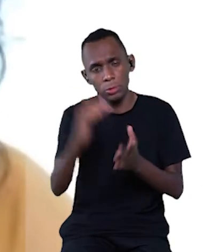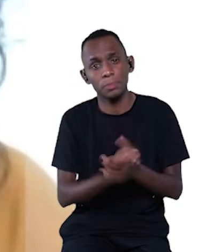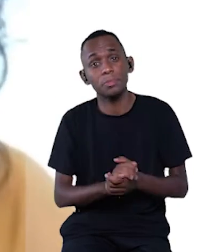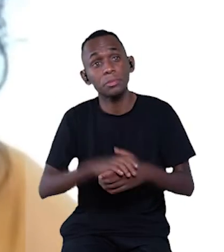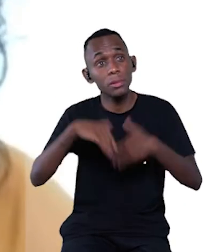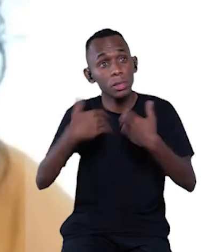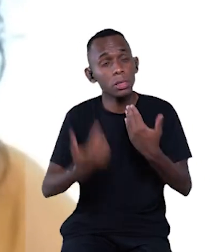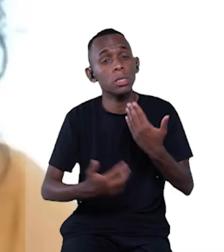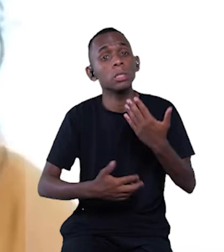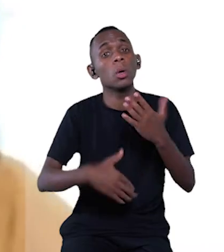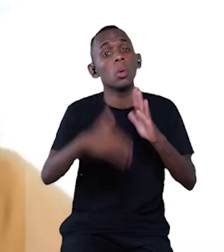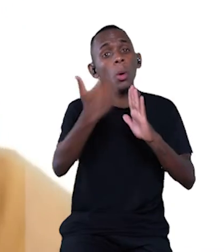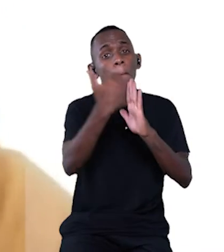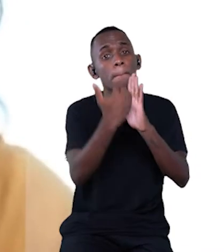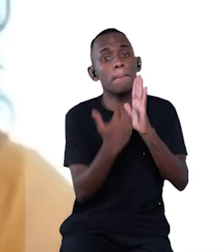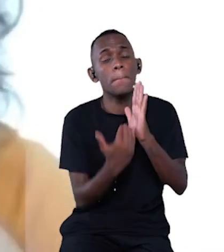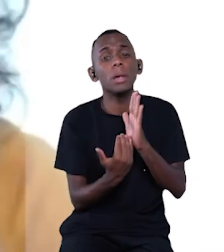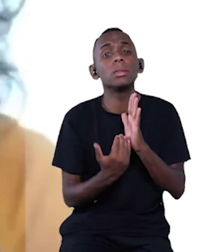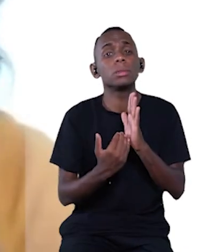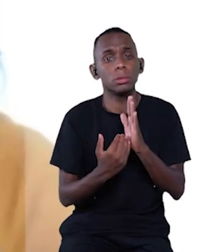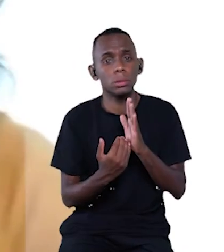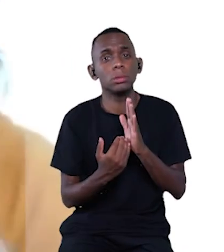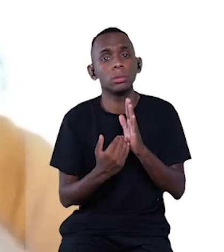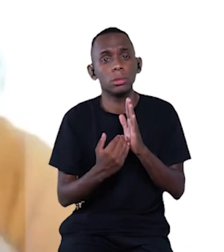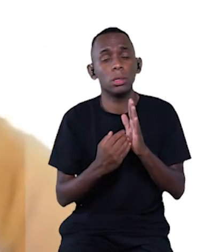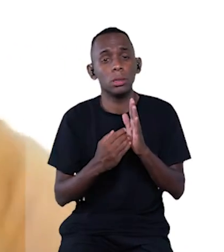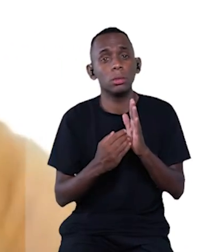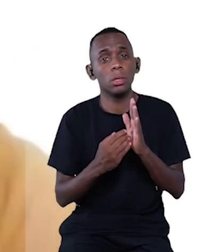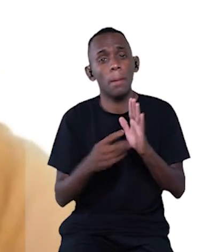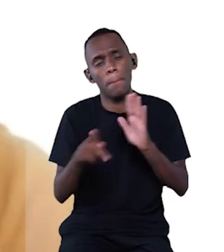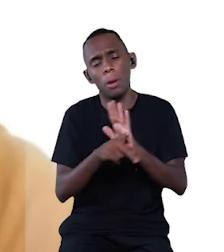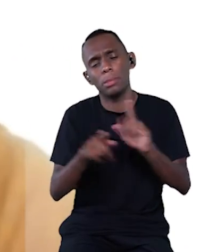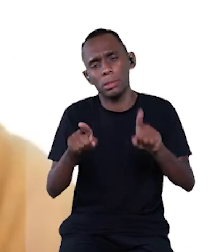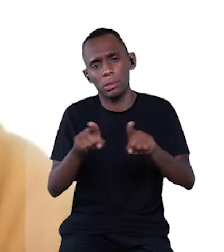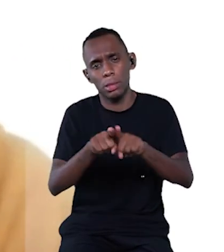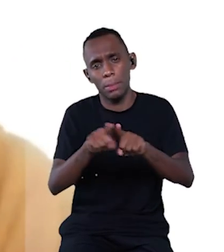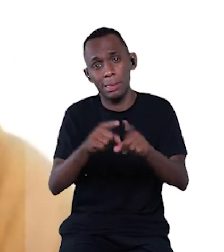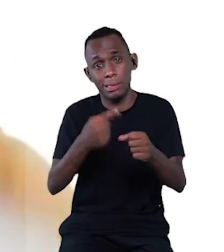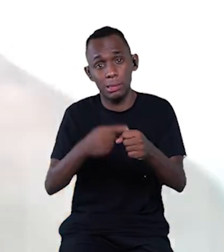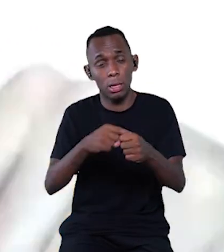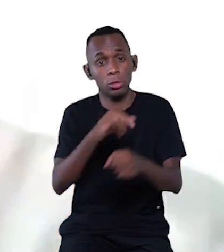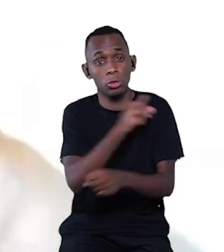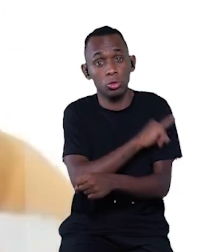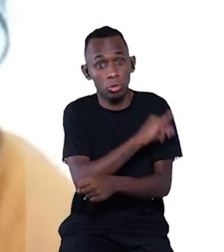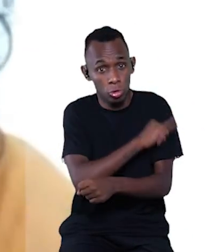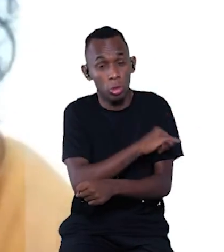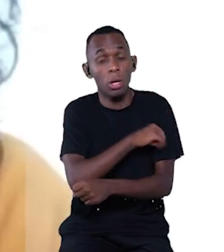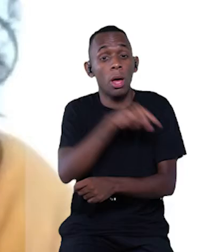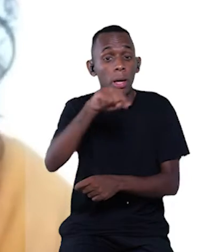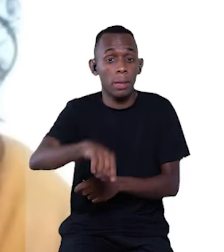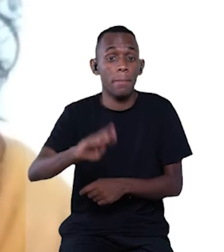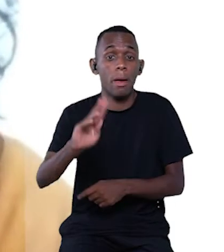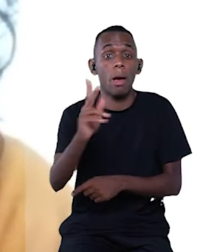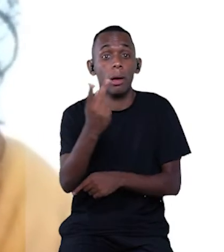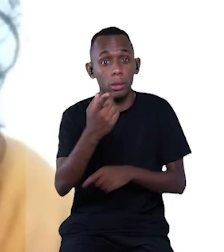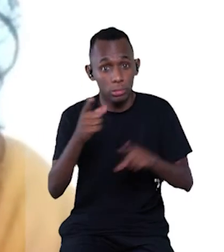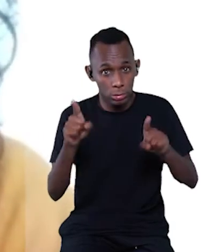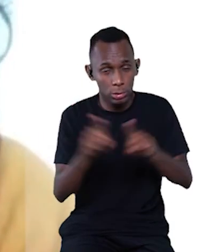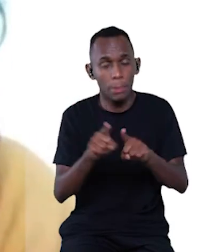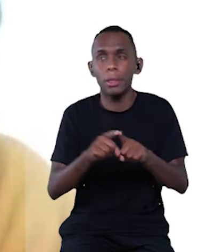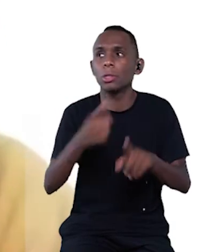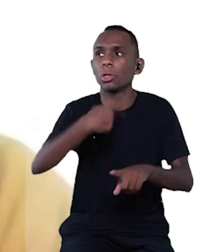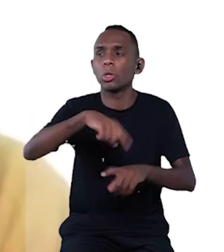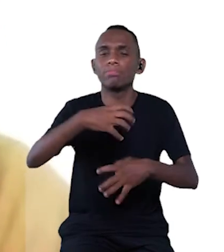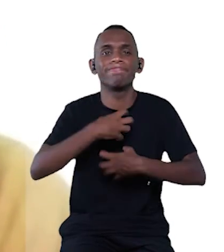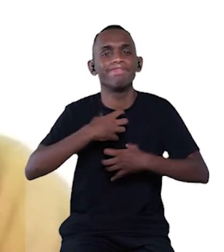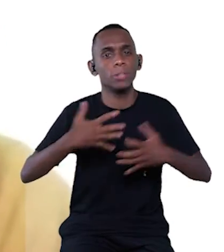Brasil. Então, o roteiro está rodando muitos laboratórios, Sesc Argumenta, no Rio de Janeiro, passou pelo Brasil Cinemundo, daqui de Belo